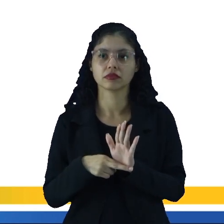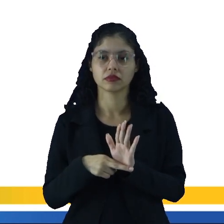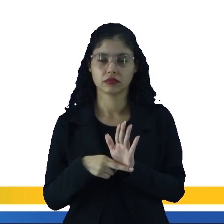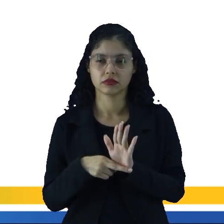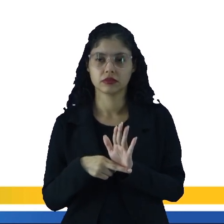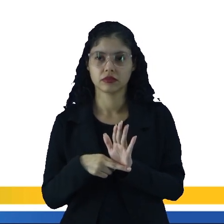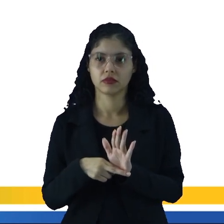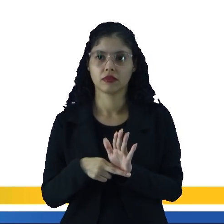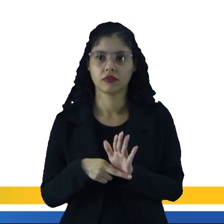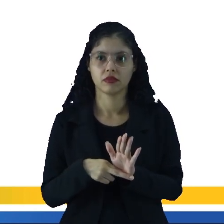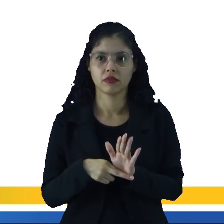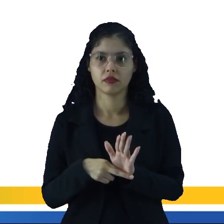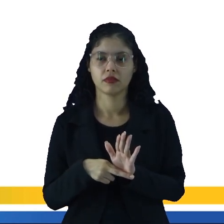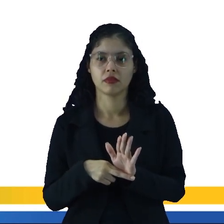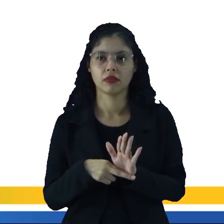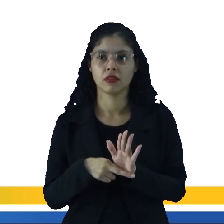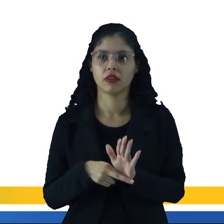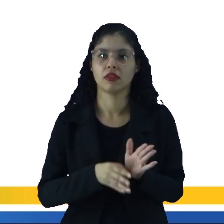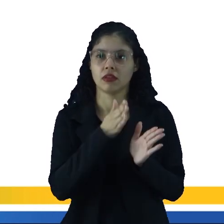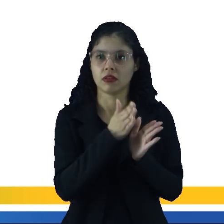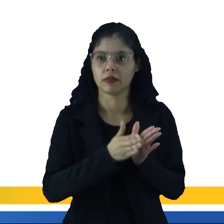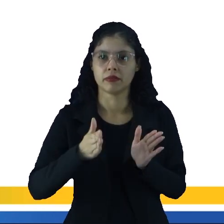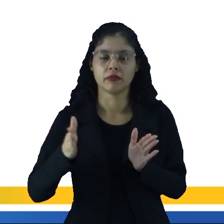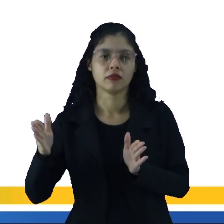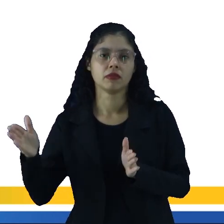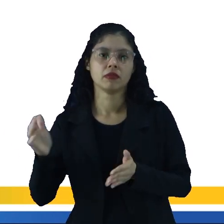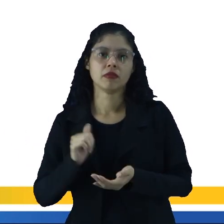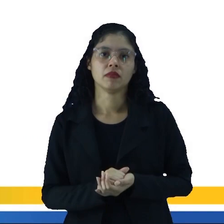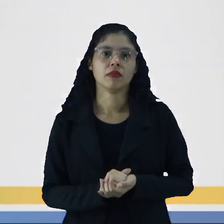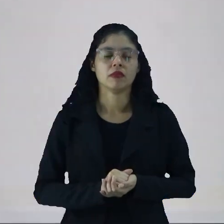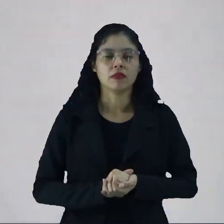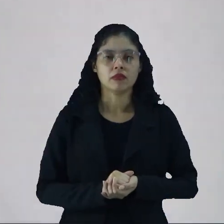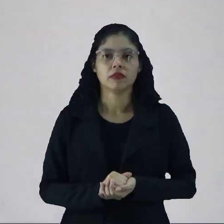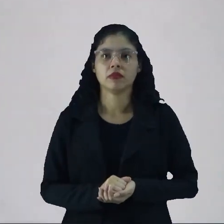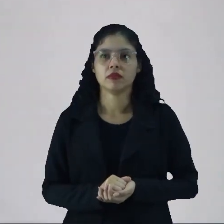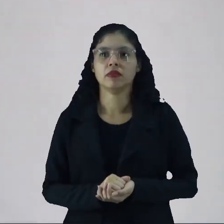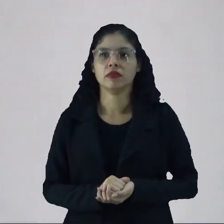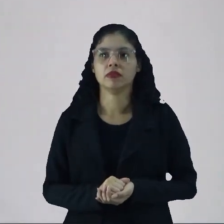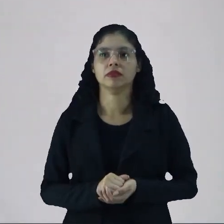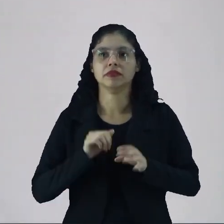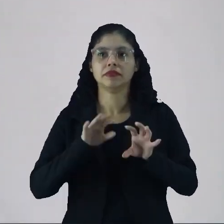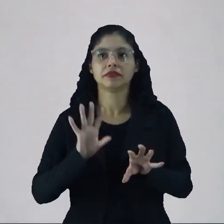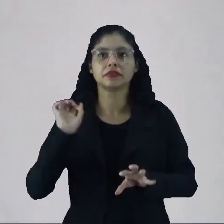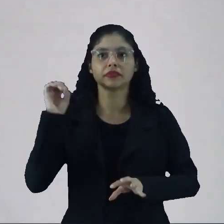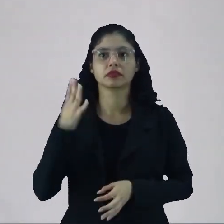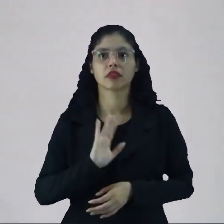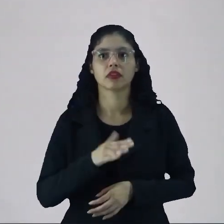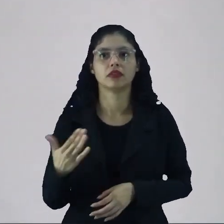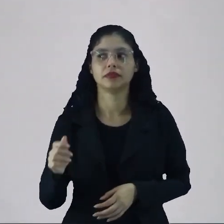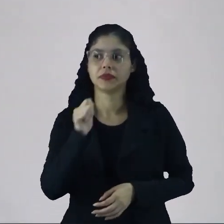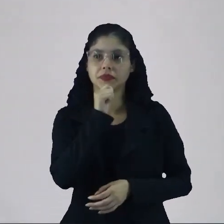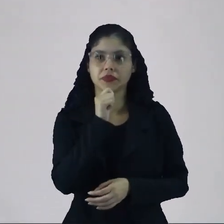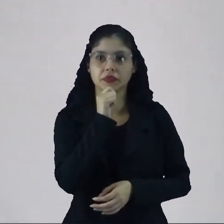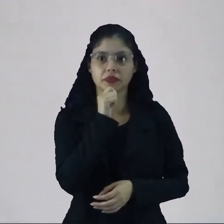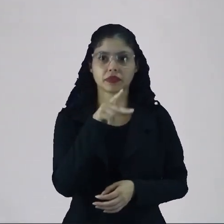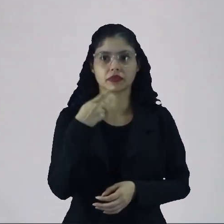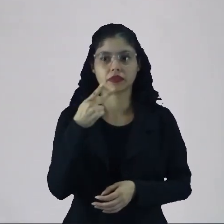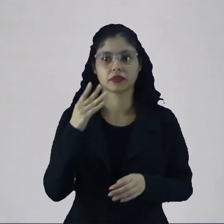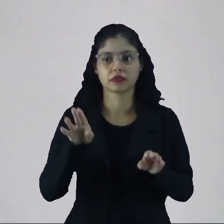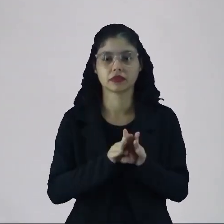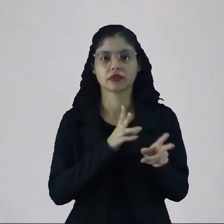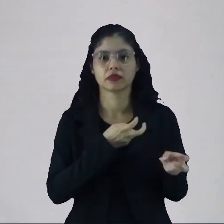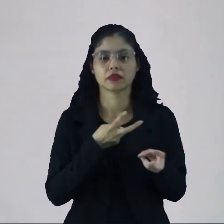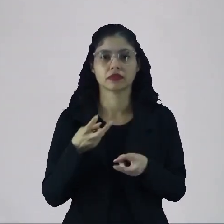seja, uma quebra de sequência. Então, nesse caso, quando a gente fala, a